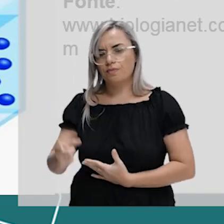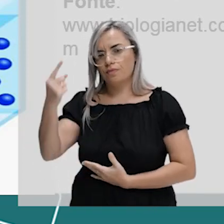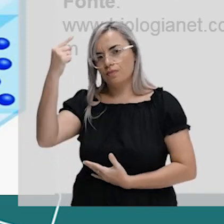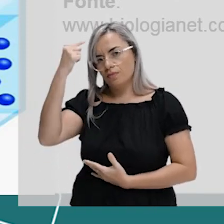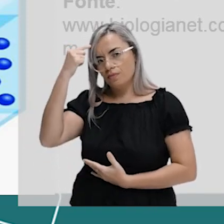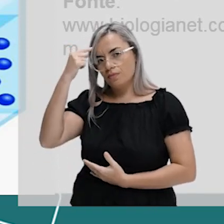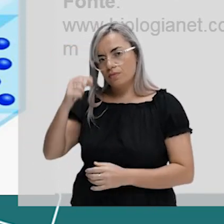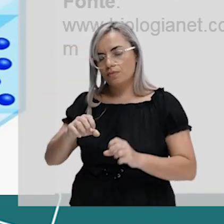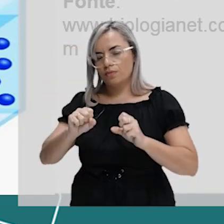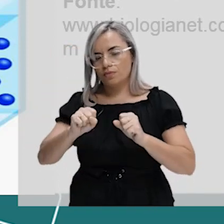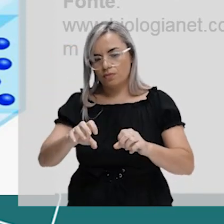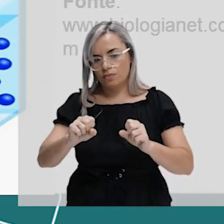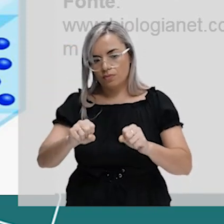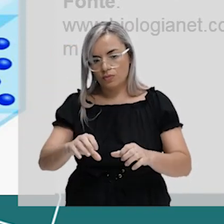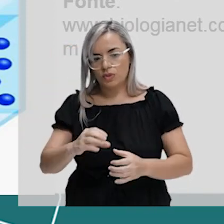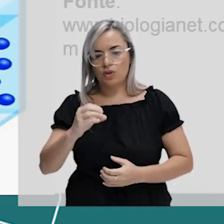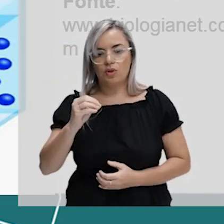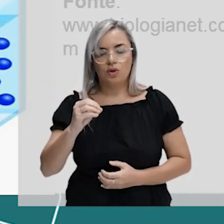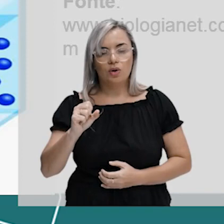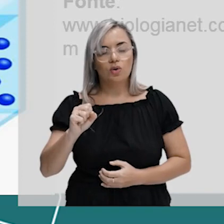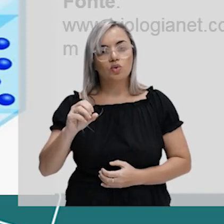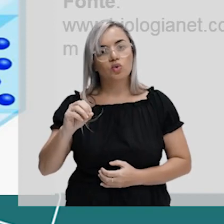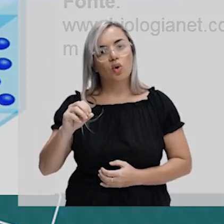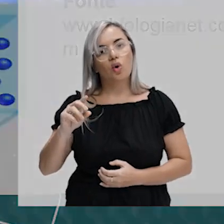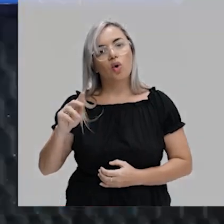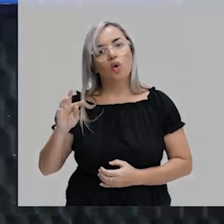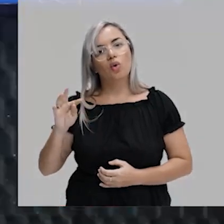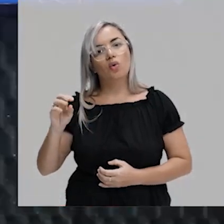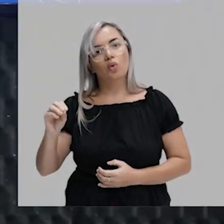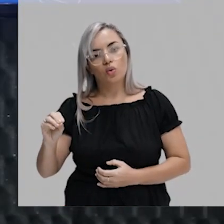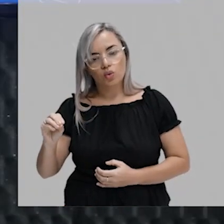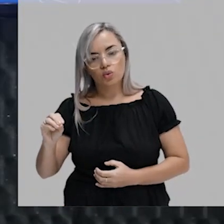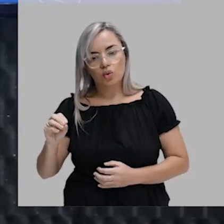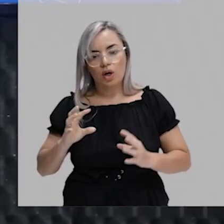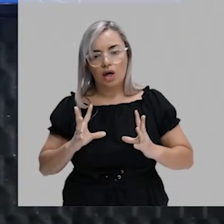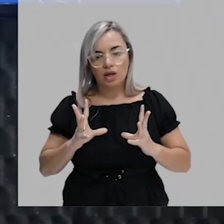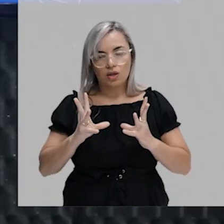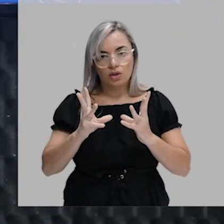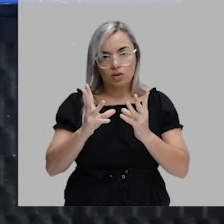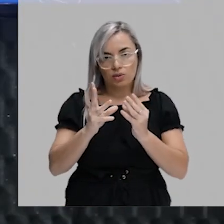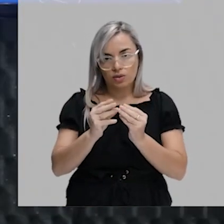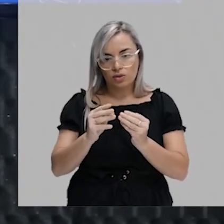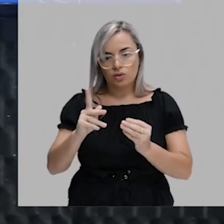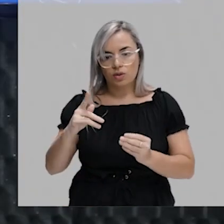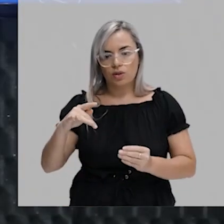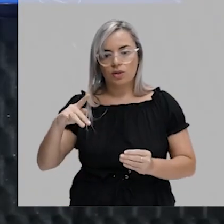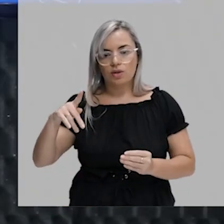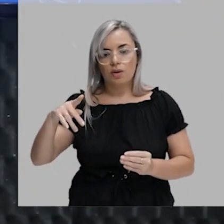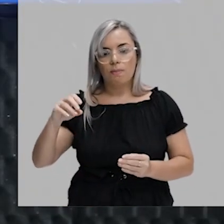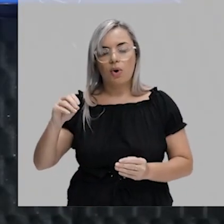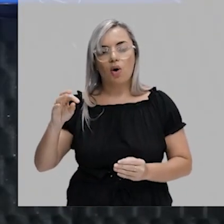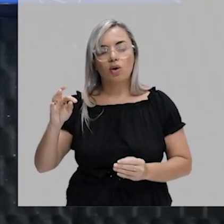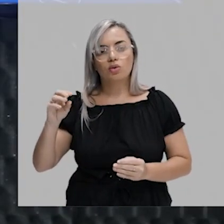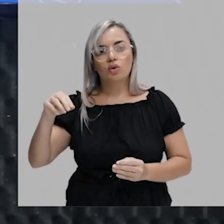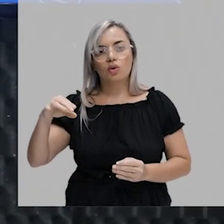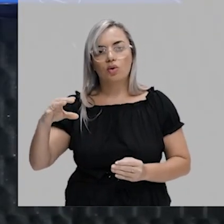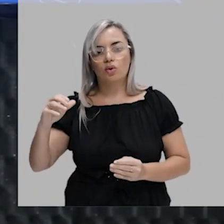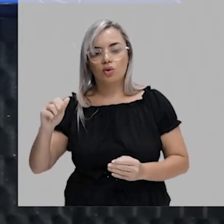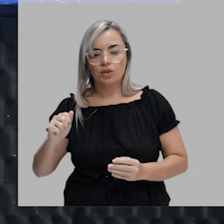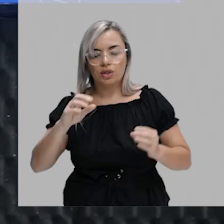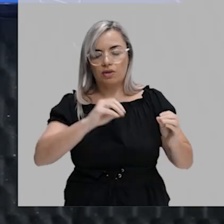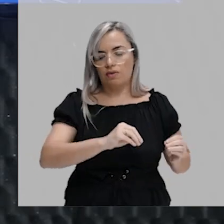ensinei para vocês que o soluto migra de onde está mais para onde está menos, não é isso? Agora, imagina que eu tenho aqui